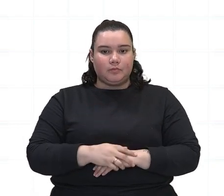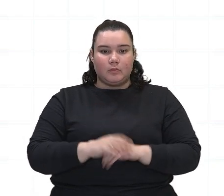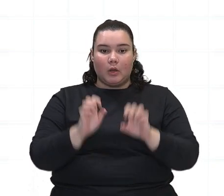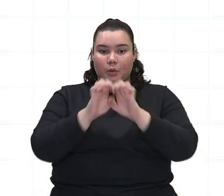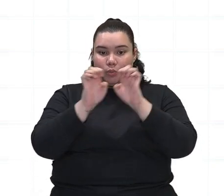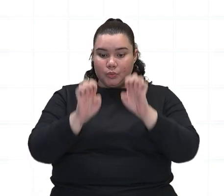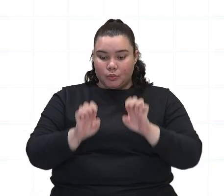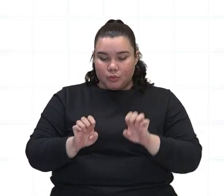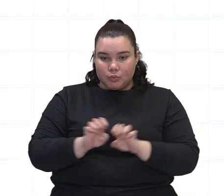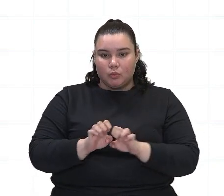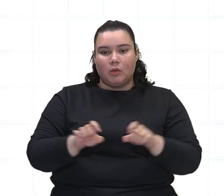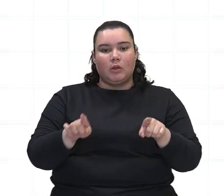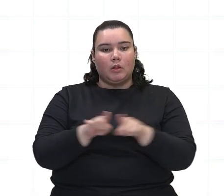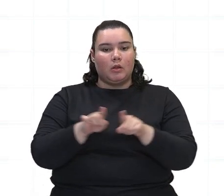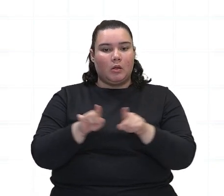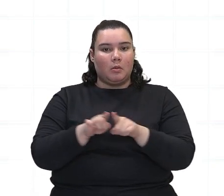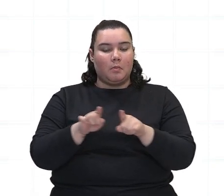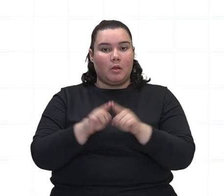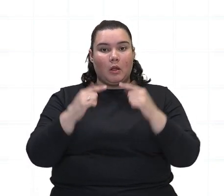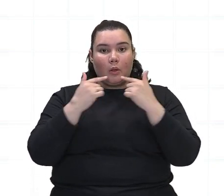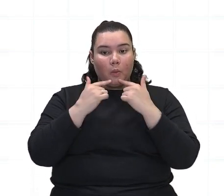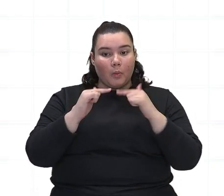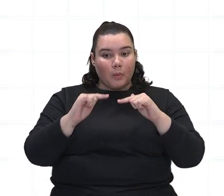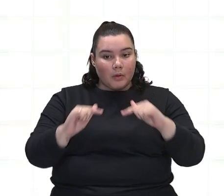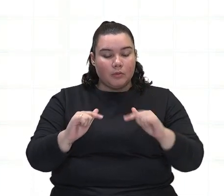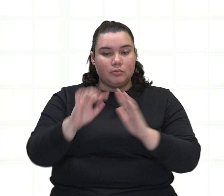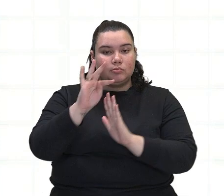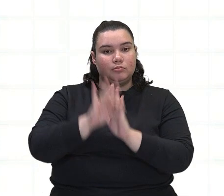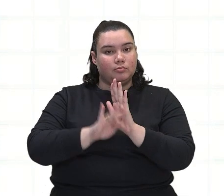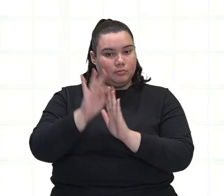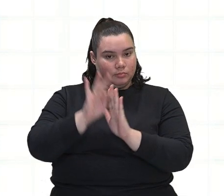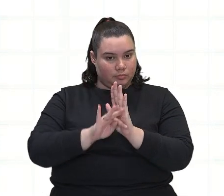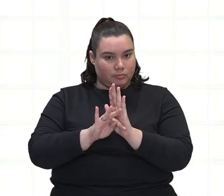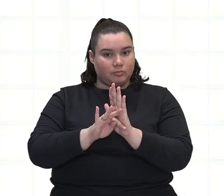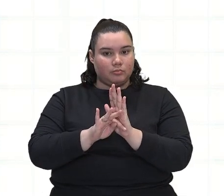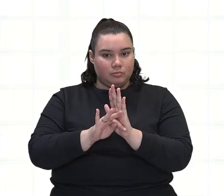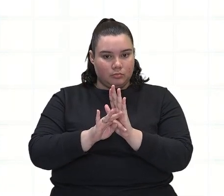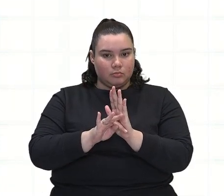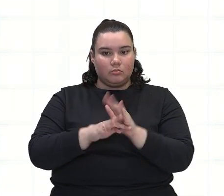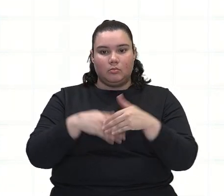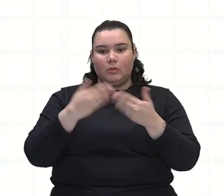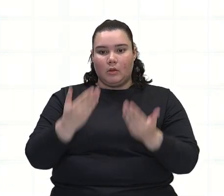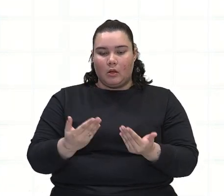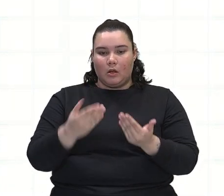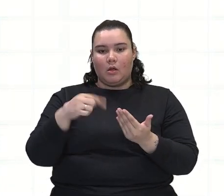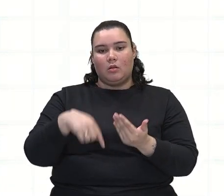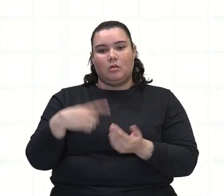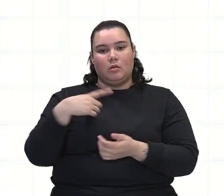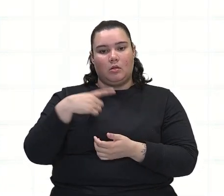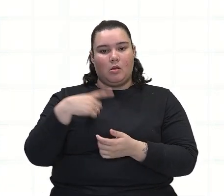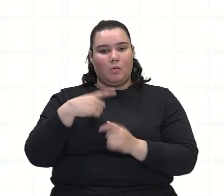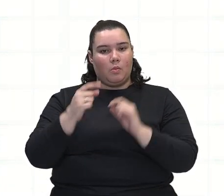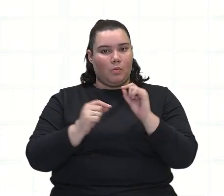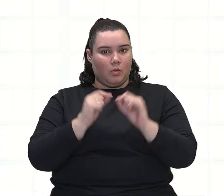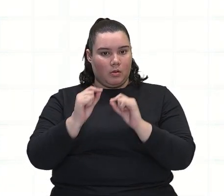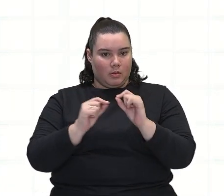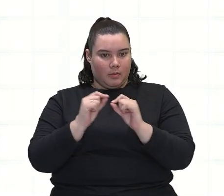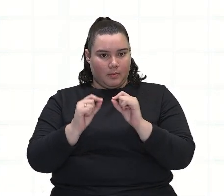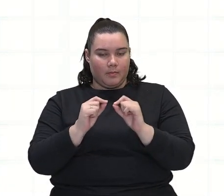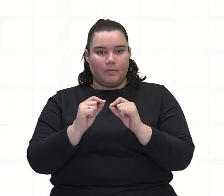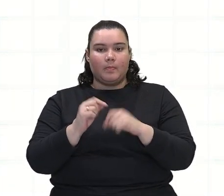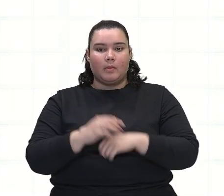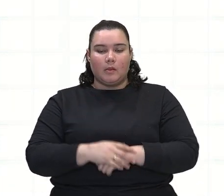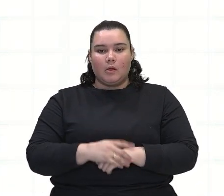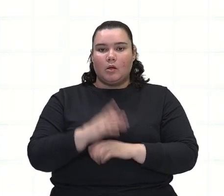e para a linguagem desse texto. Então, olhando para esses elementos, eu posso identificar